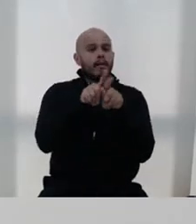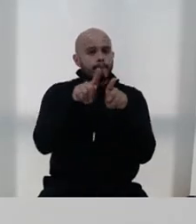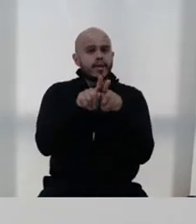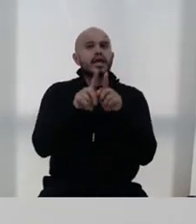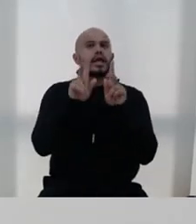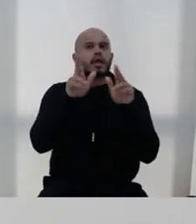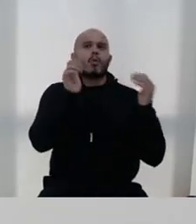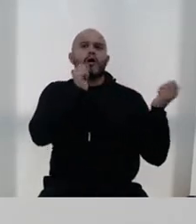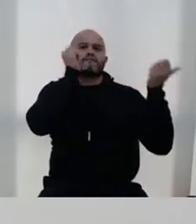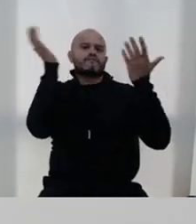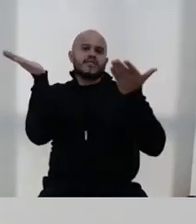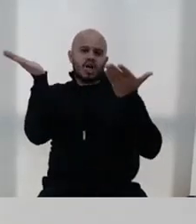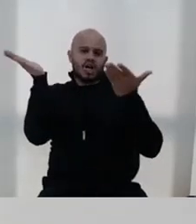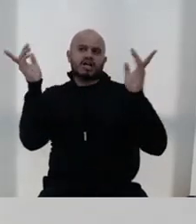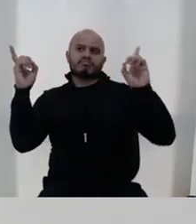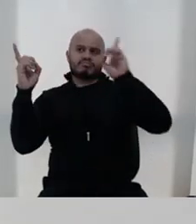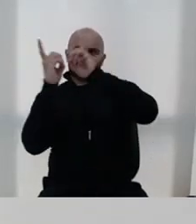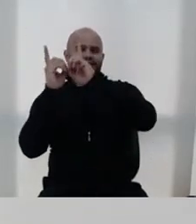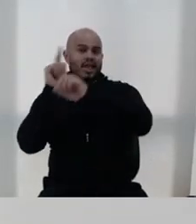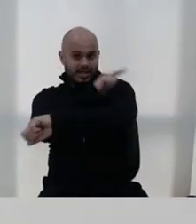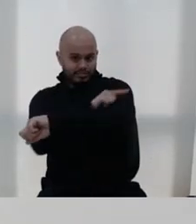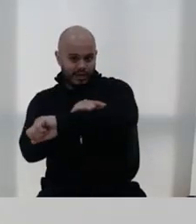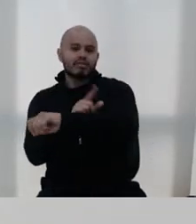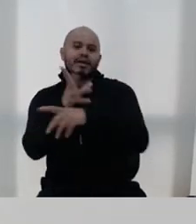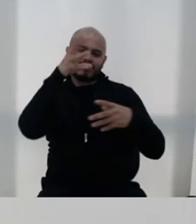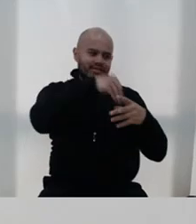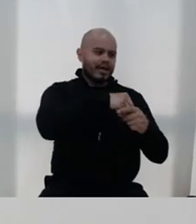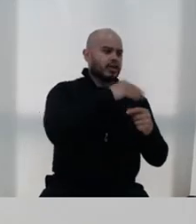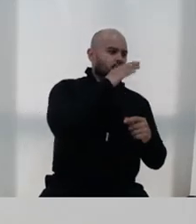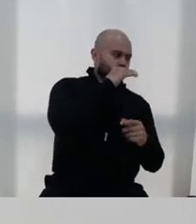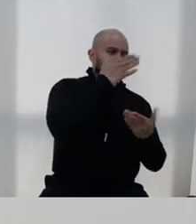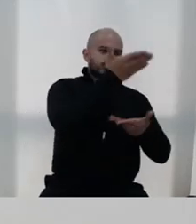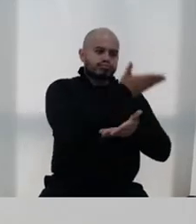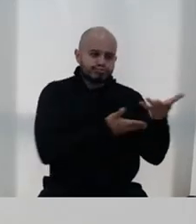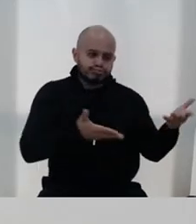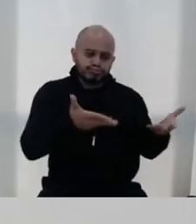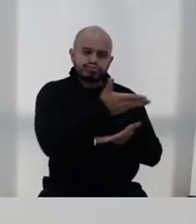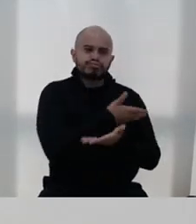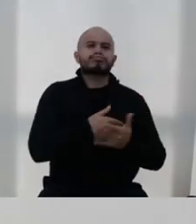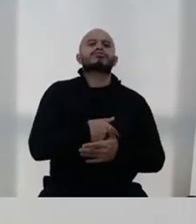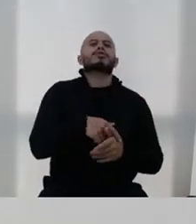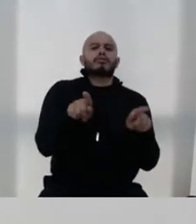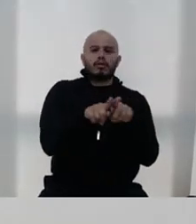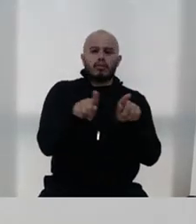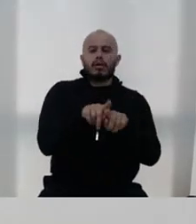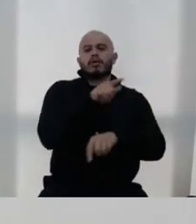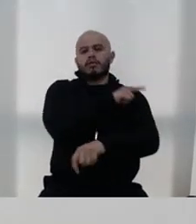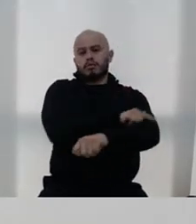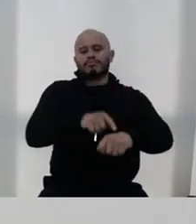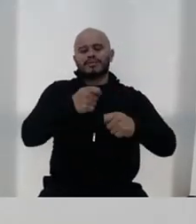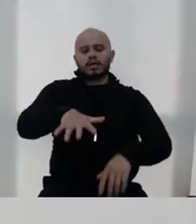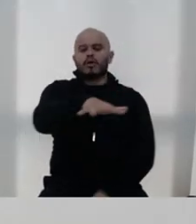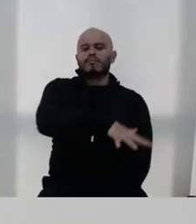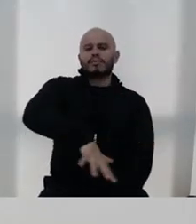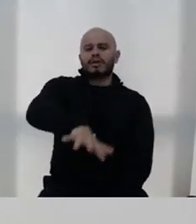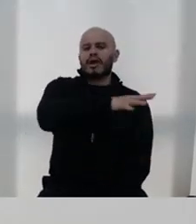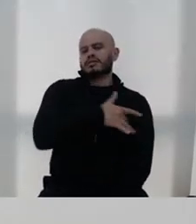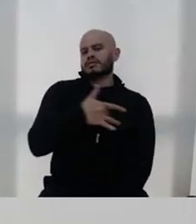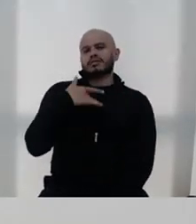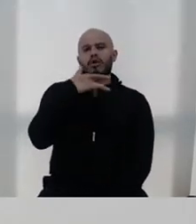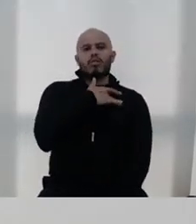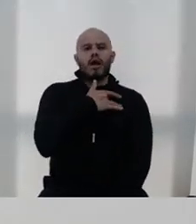no tratamento que temos externamente aos nossos usuários e usuárias. Nós precisamos internamente ter um ambiente saudável,